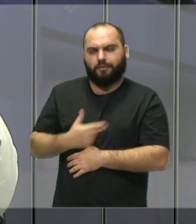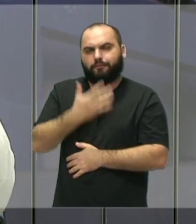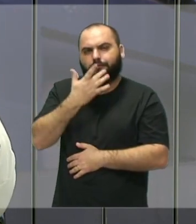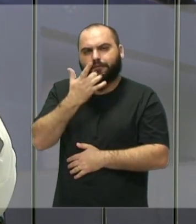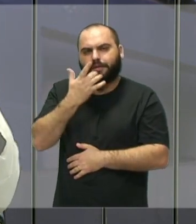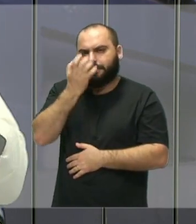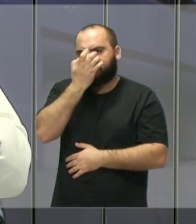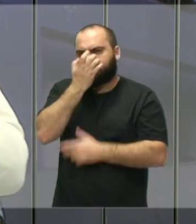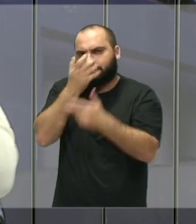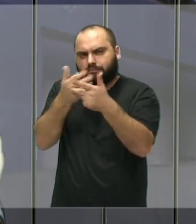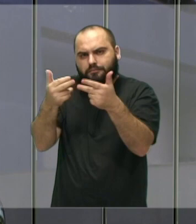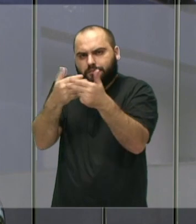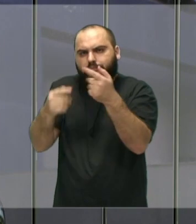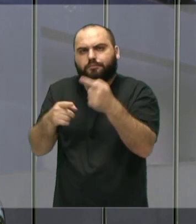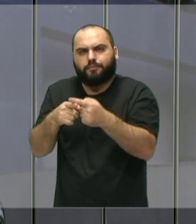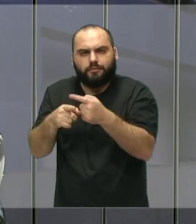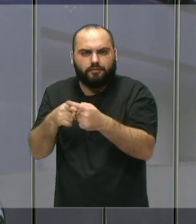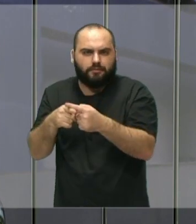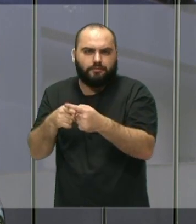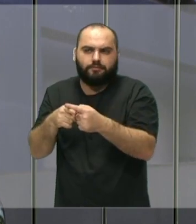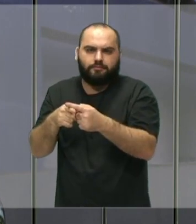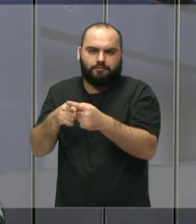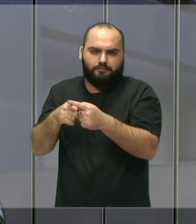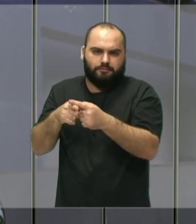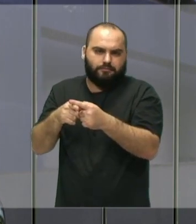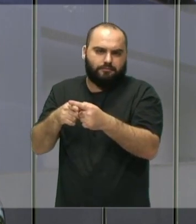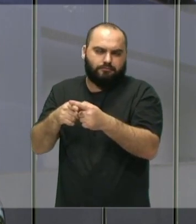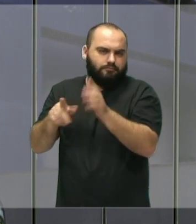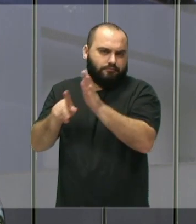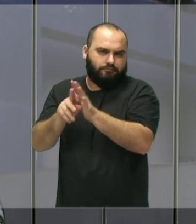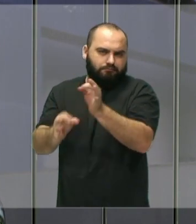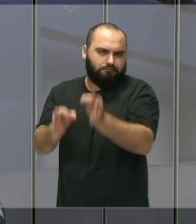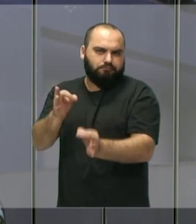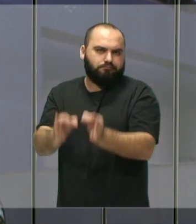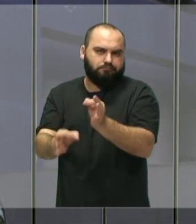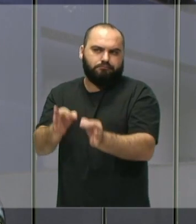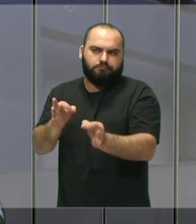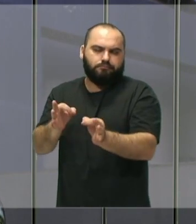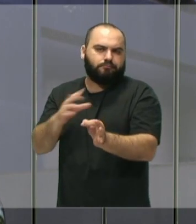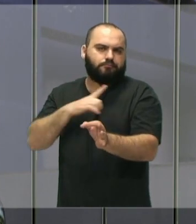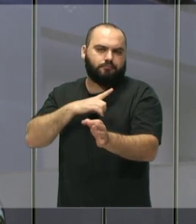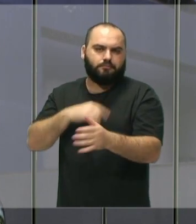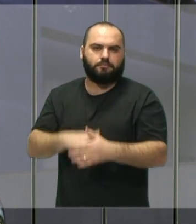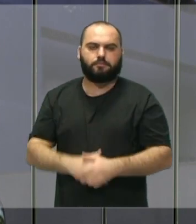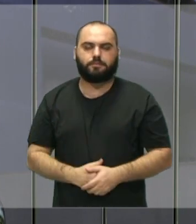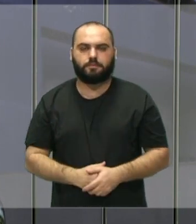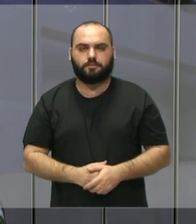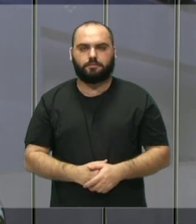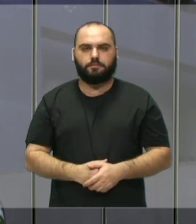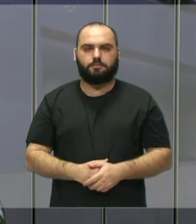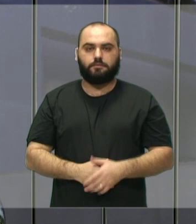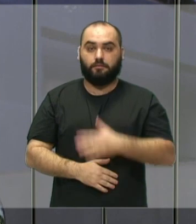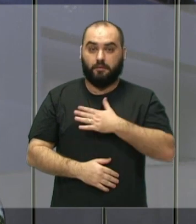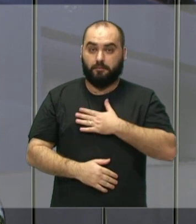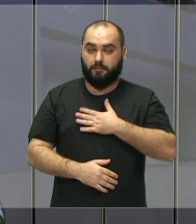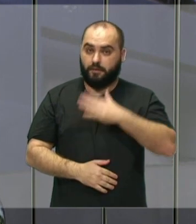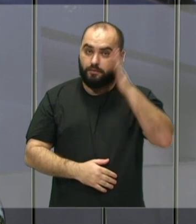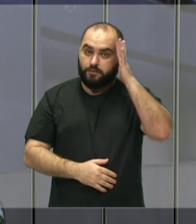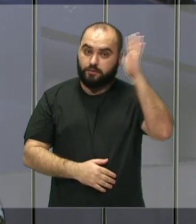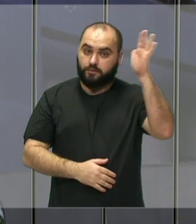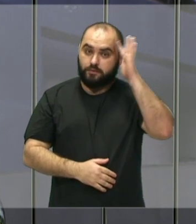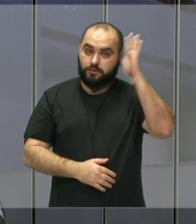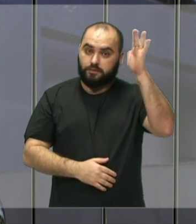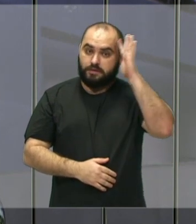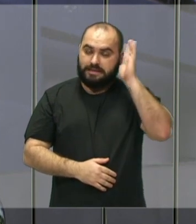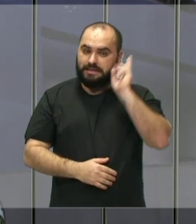de animais por conta das questões jurídicas que envolve, né? E daí, o meu sonho, eu